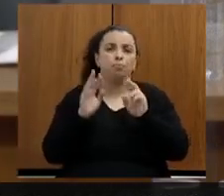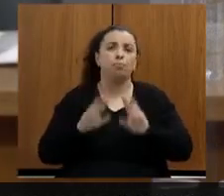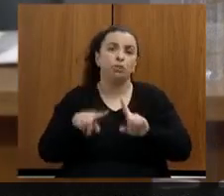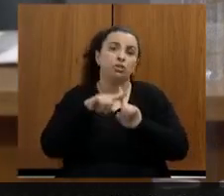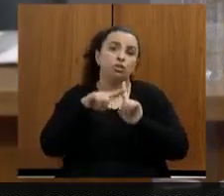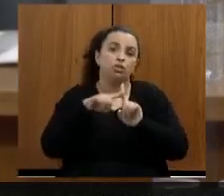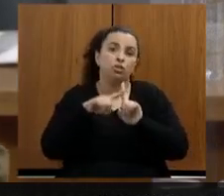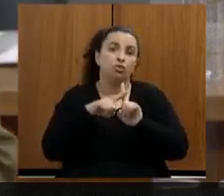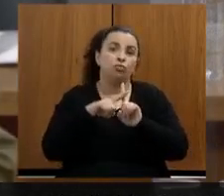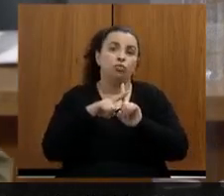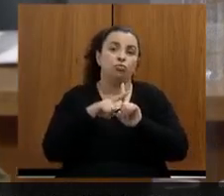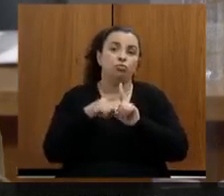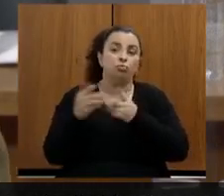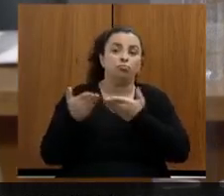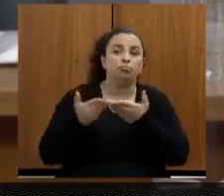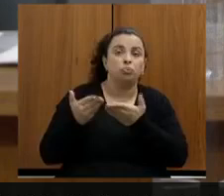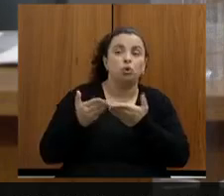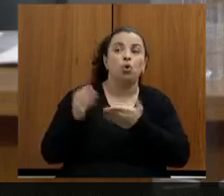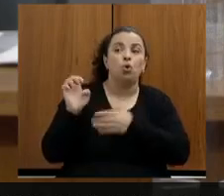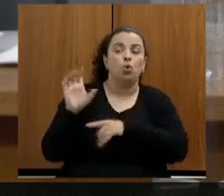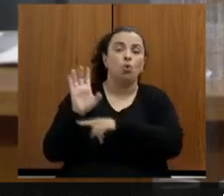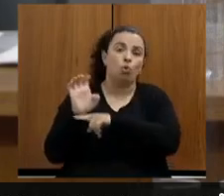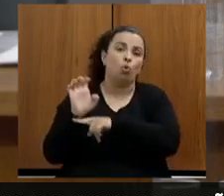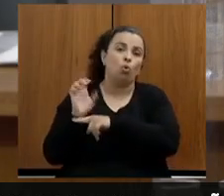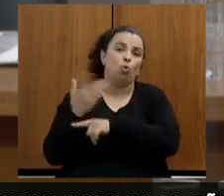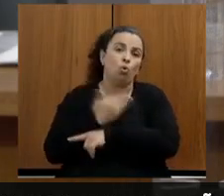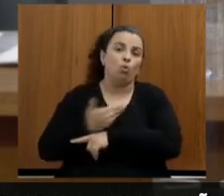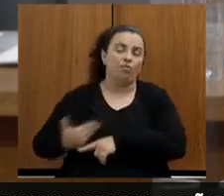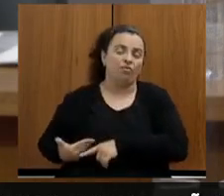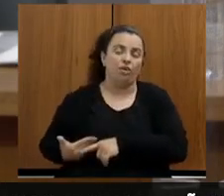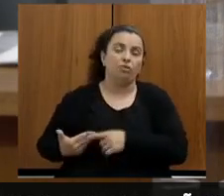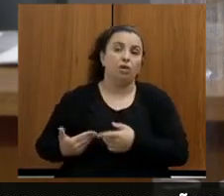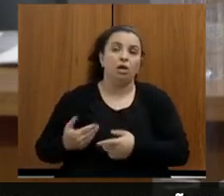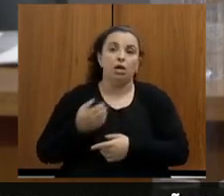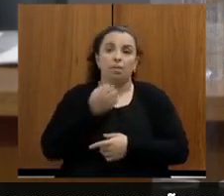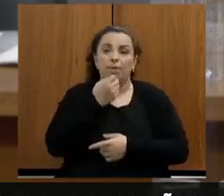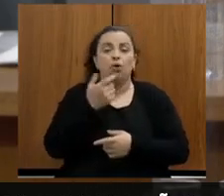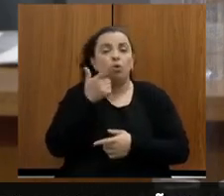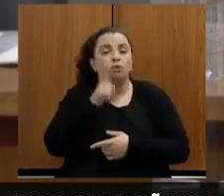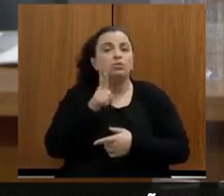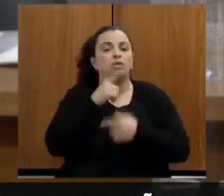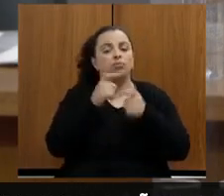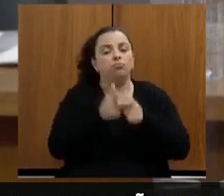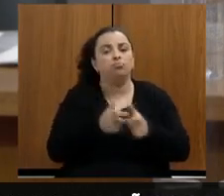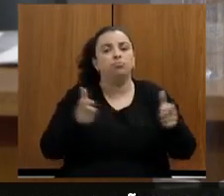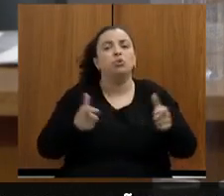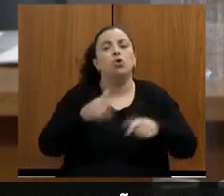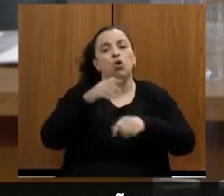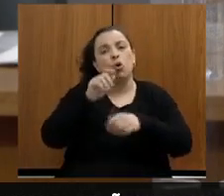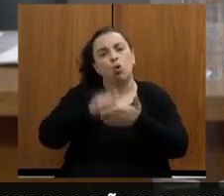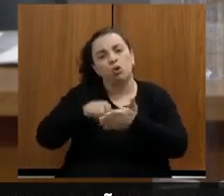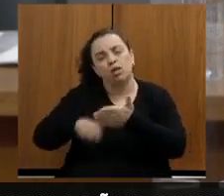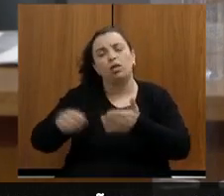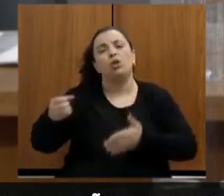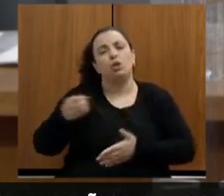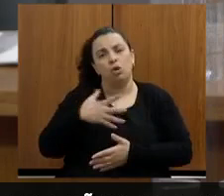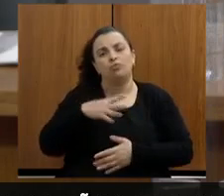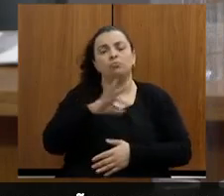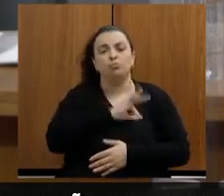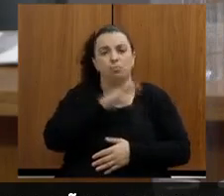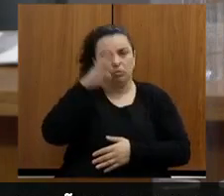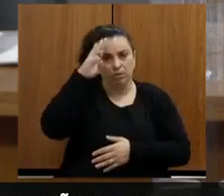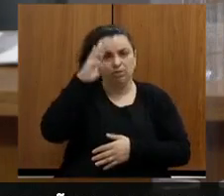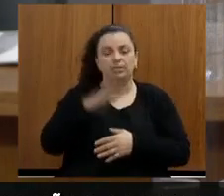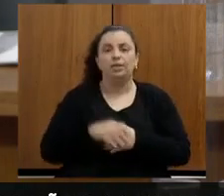o governo essas inserções aí desse efetivo que é importante isso pra gente manter a qualidade como foi falado aí mencionado